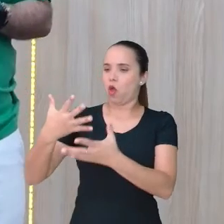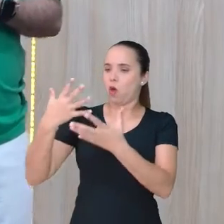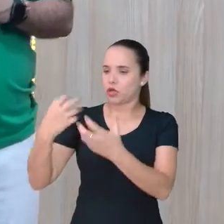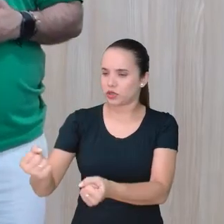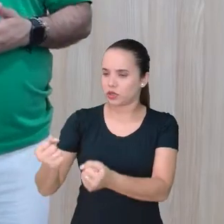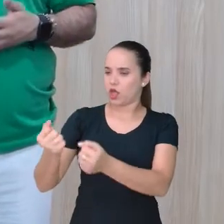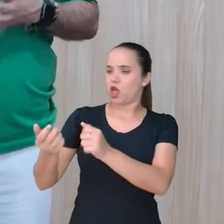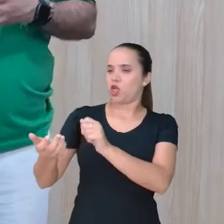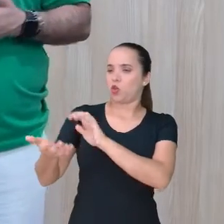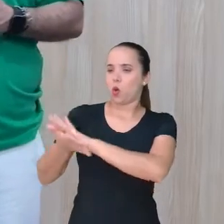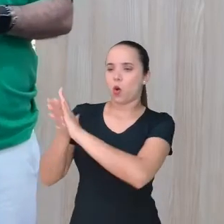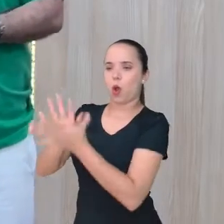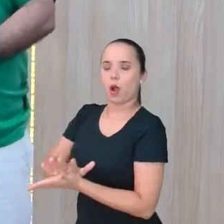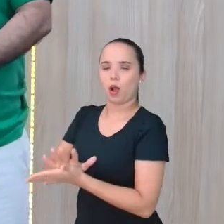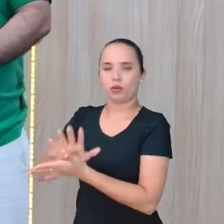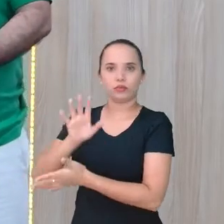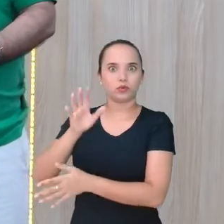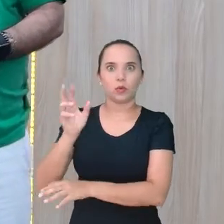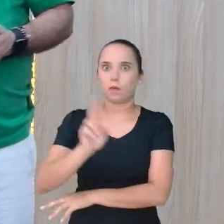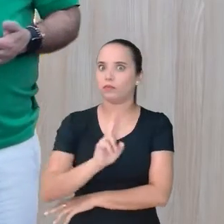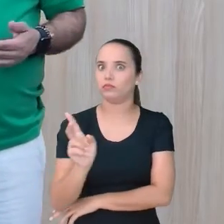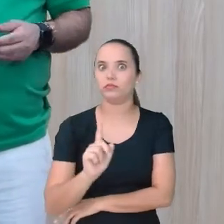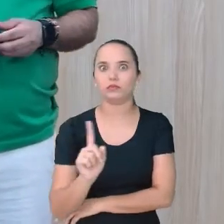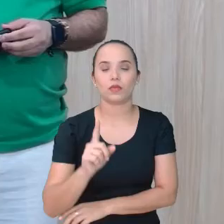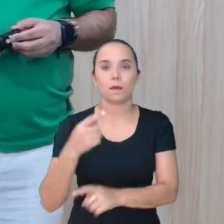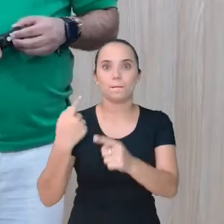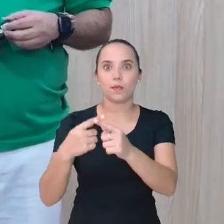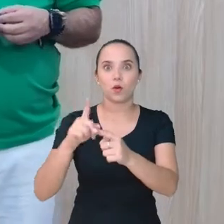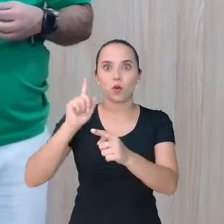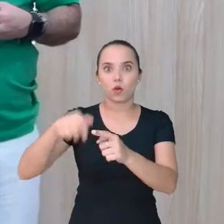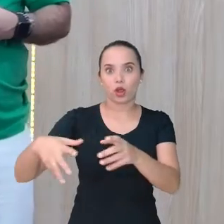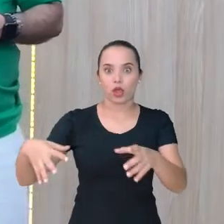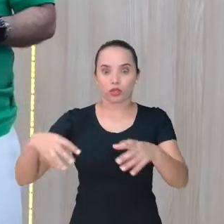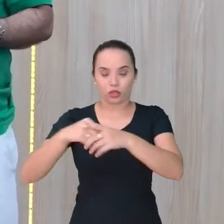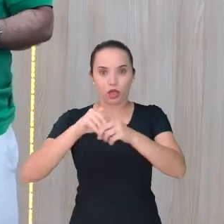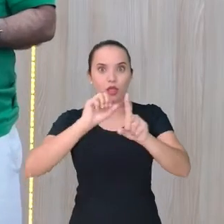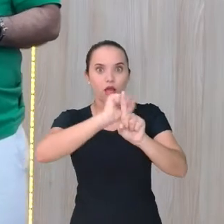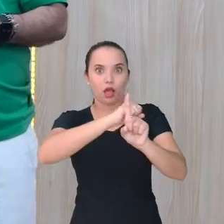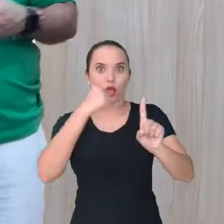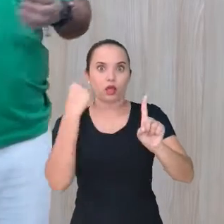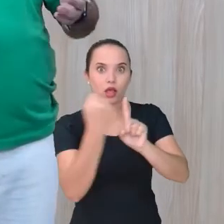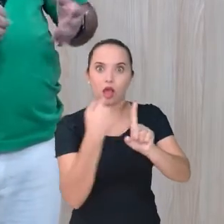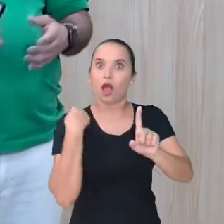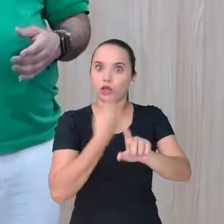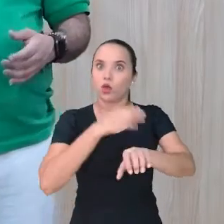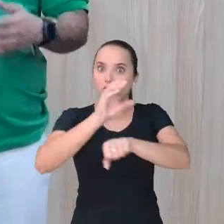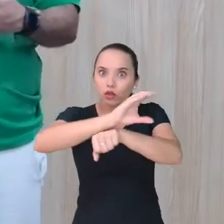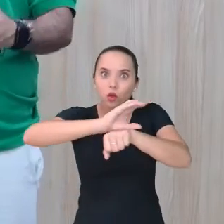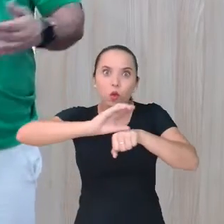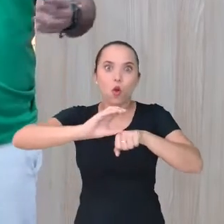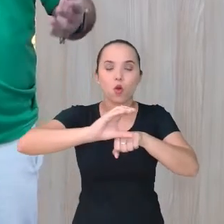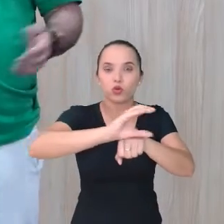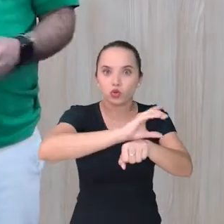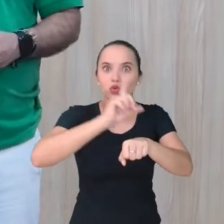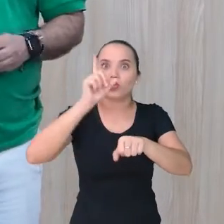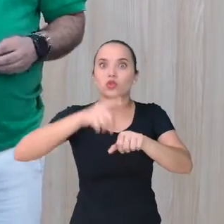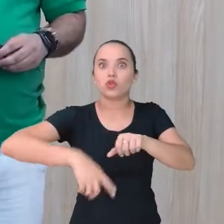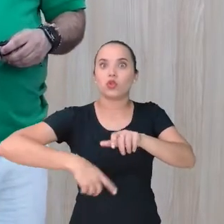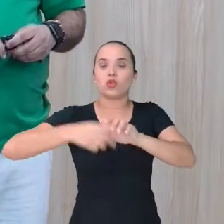nossa Constituição, ele é um crime. Então, eu defendo que o camarada ele possa